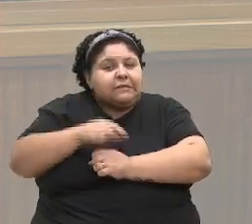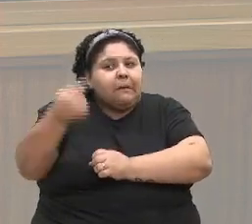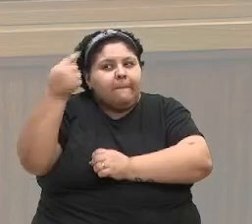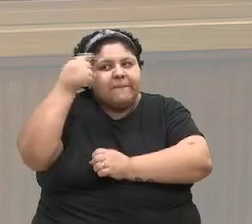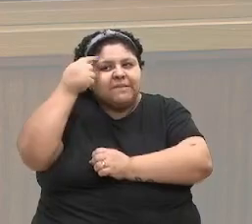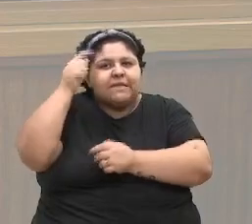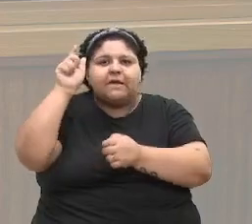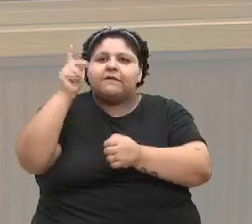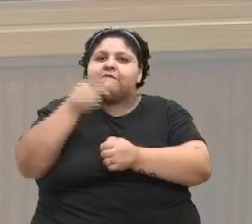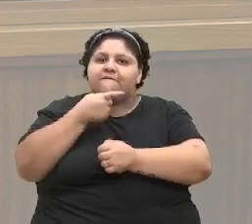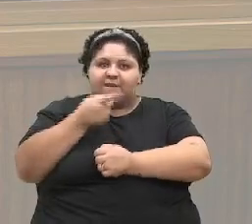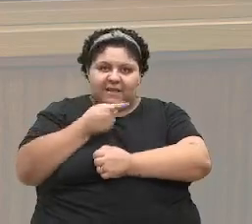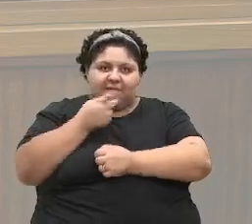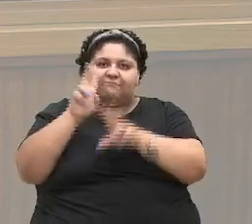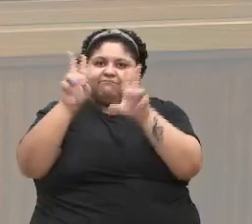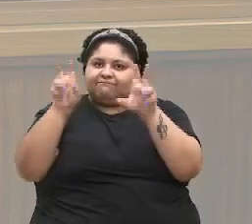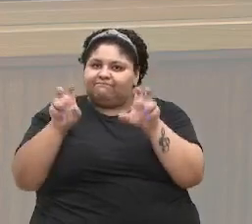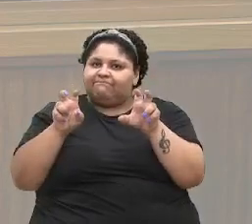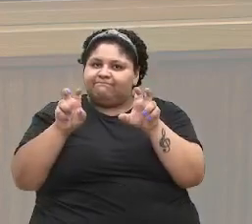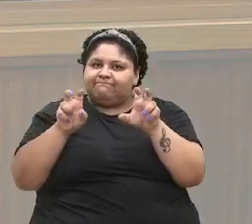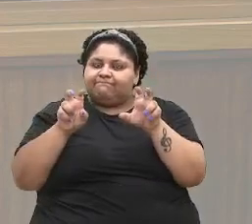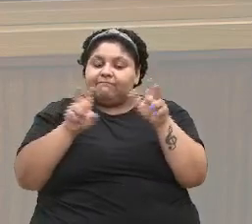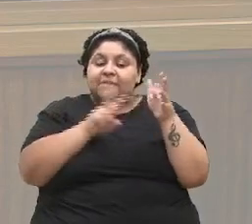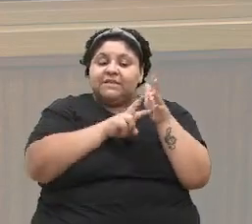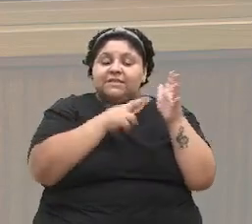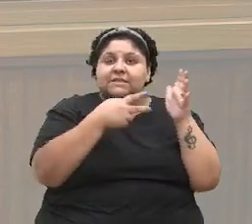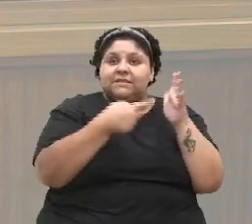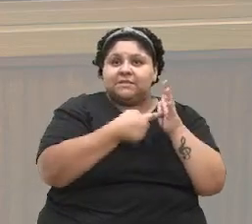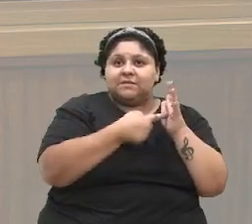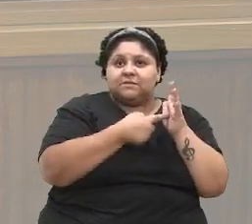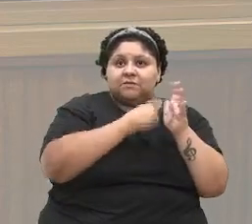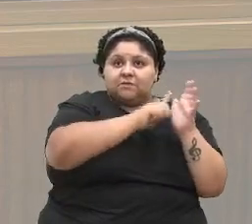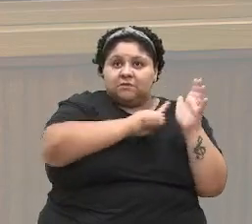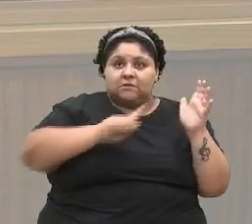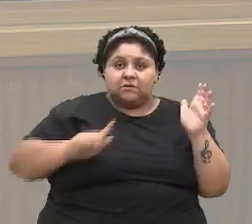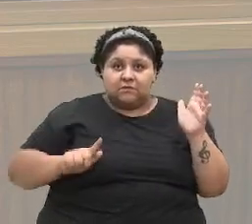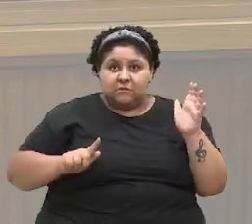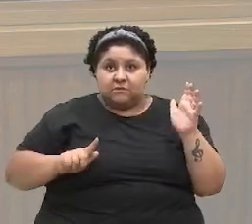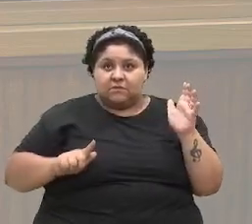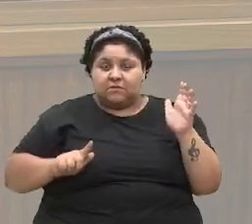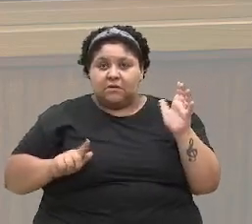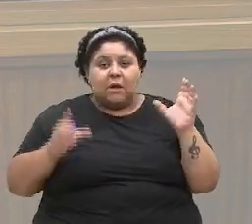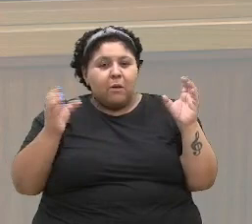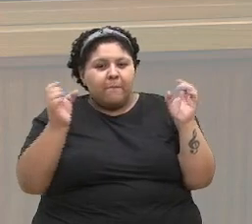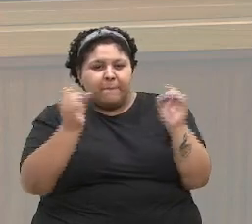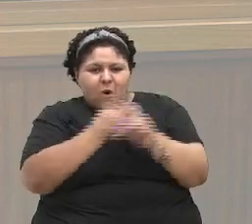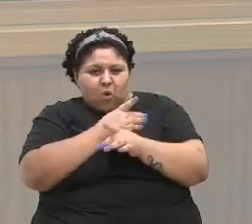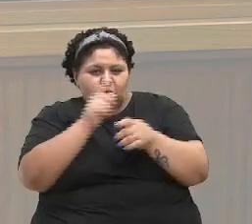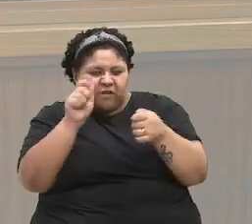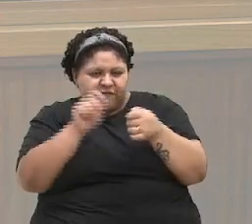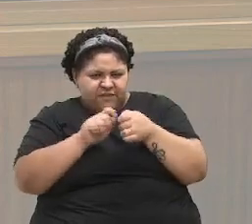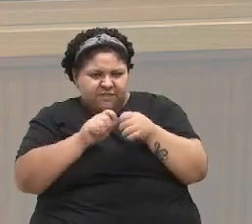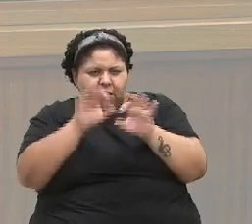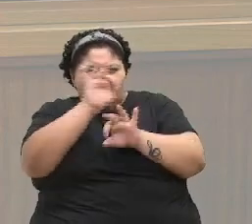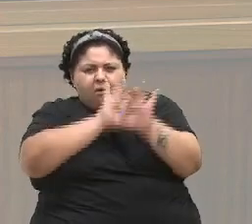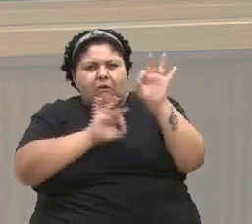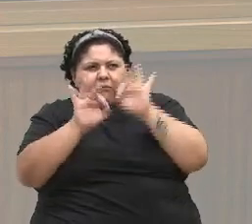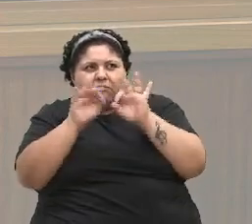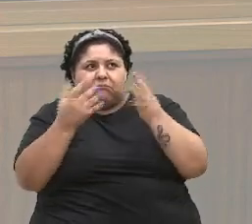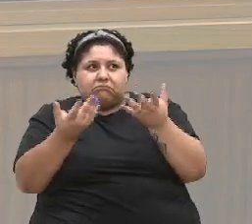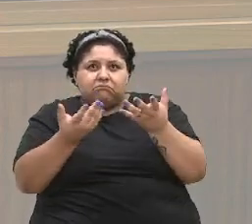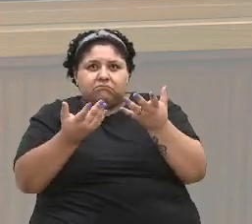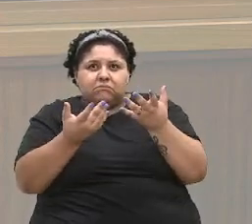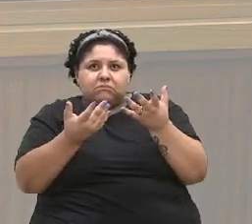e falar sobre isso. Significa que o governador está disposto a fazer o reajuste, a fazer